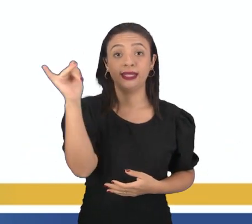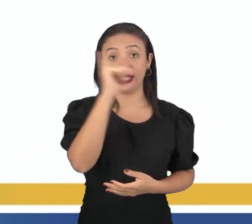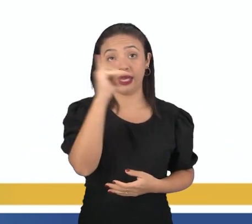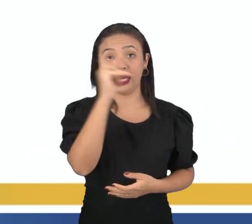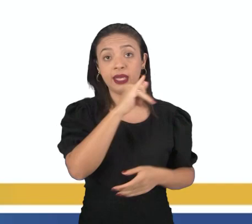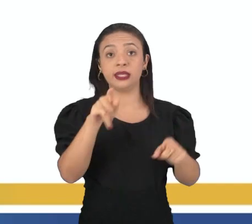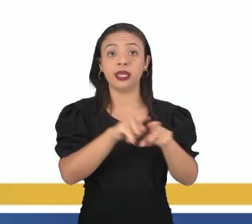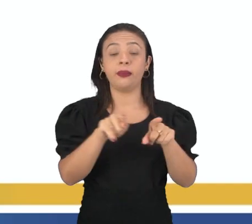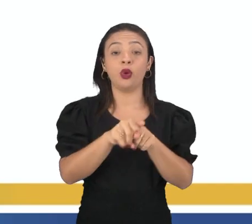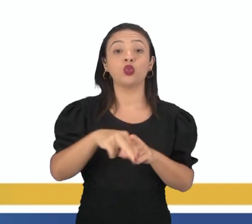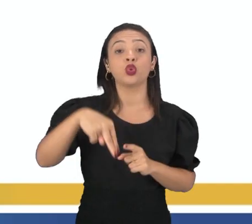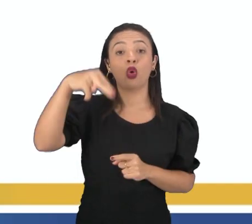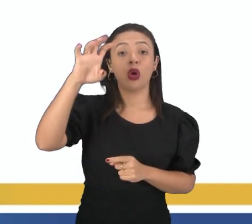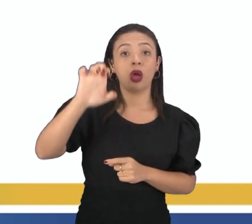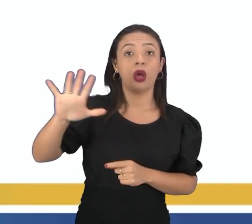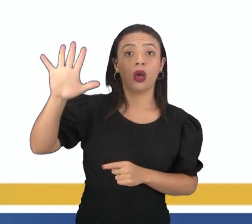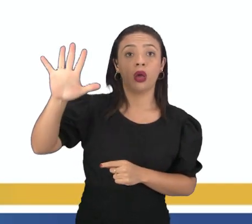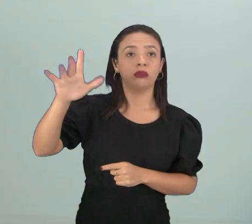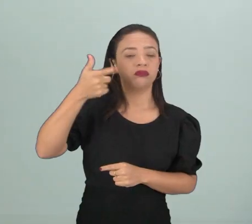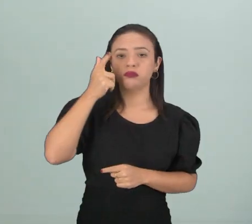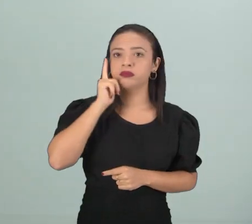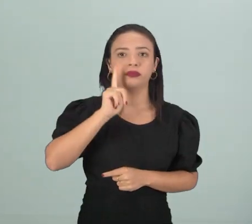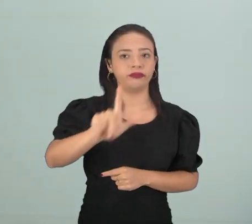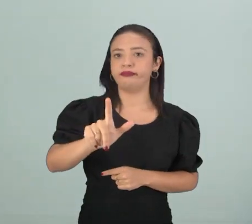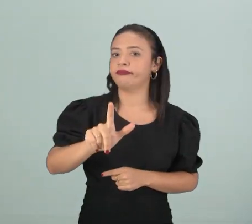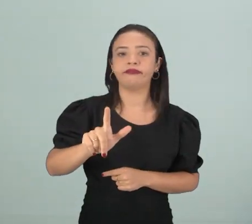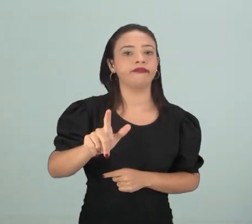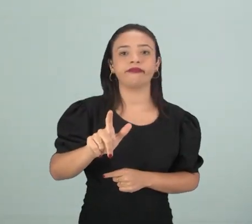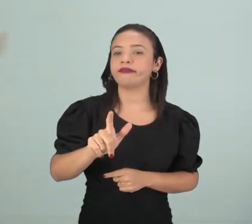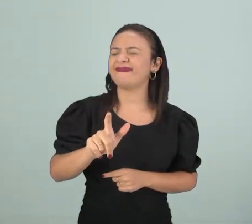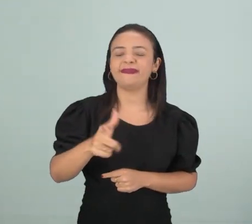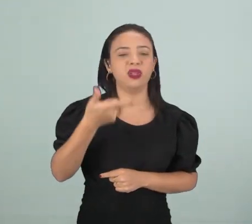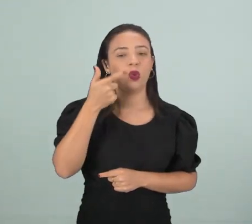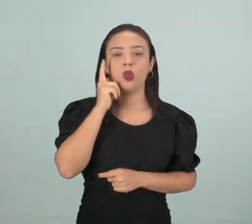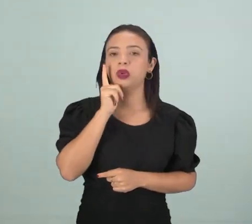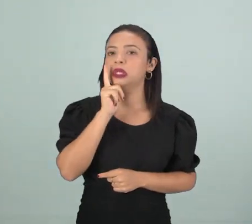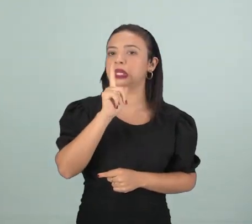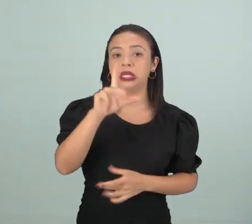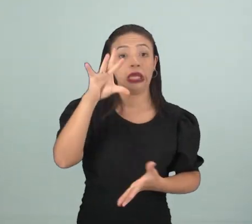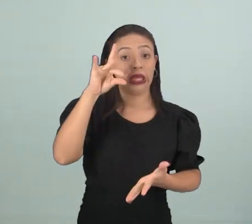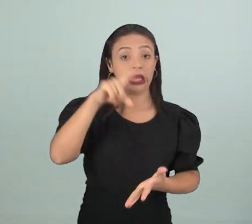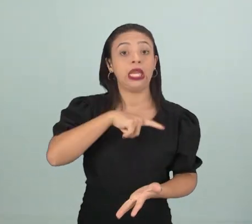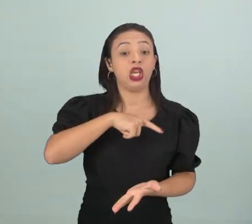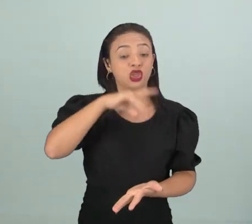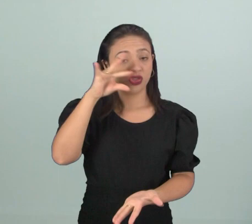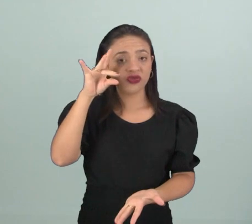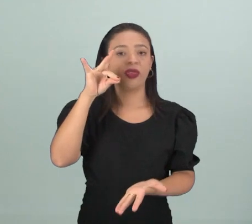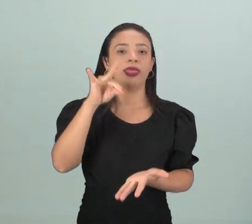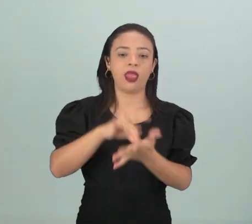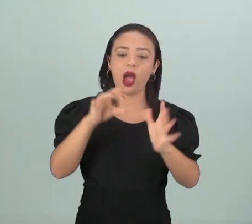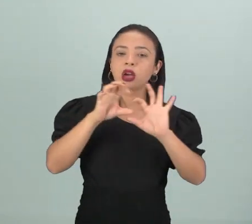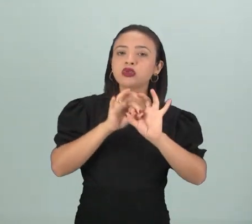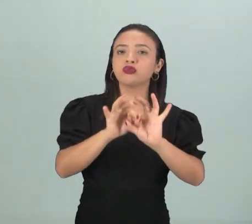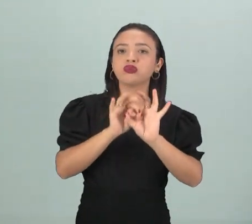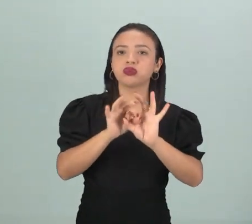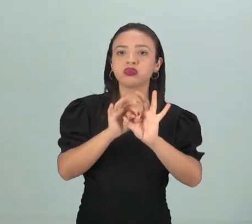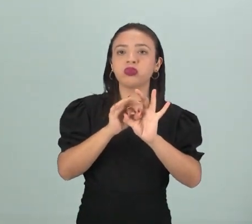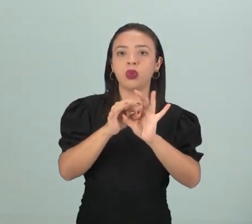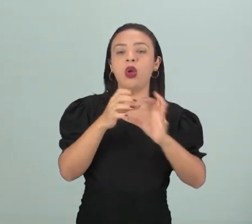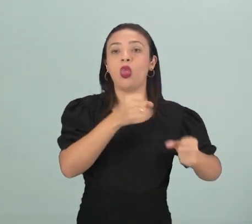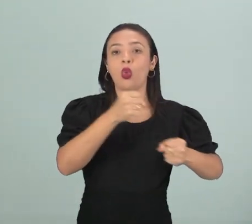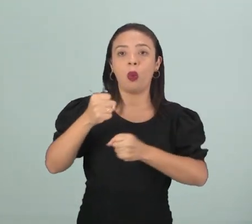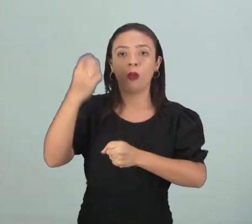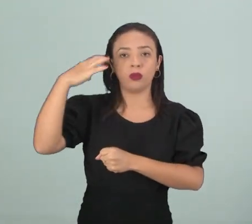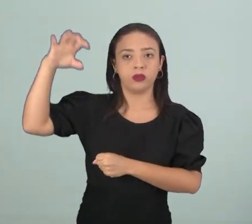da Europa, nem chegariam a se consolidar, então nem chegaria a ter uma consolidação do poder monárquico, certo? Isso foi acontecendo